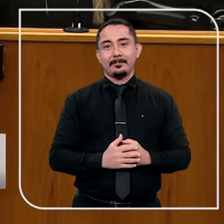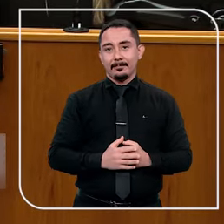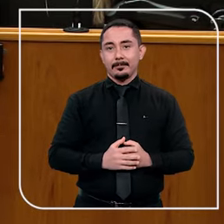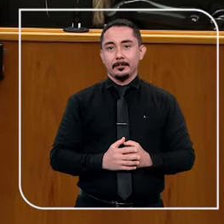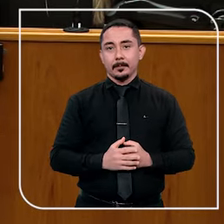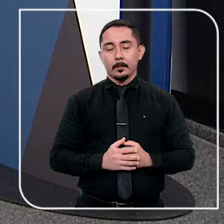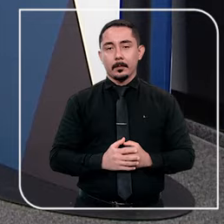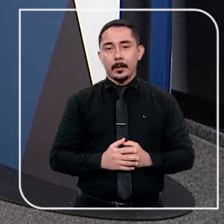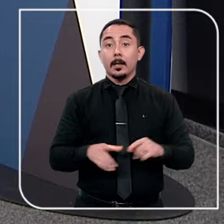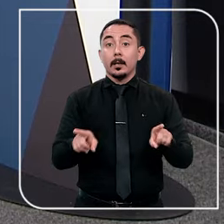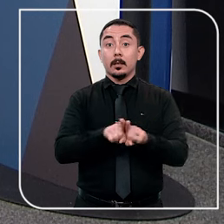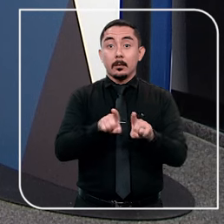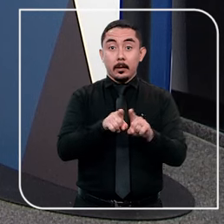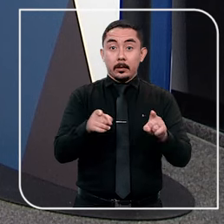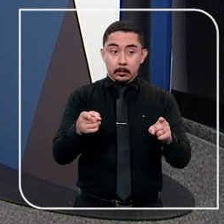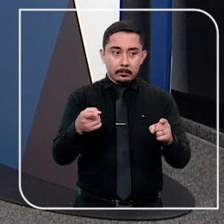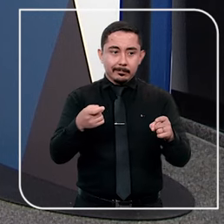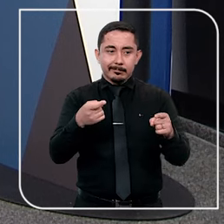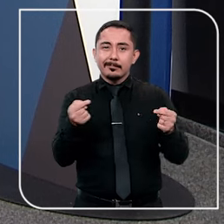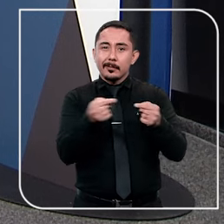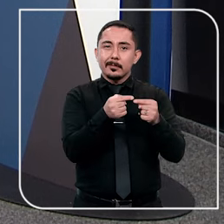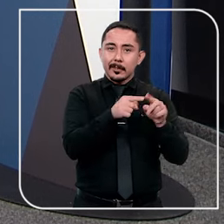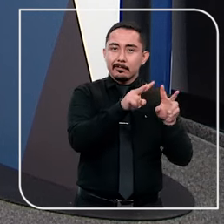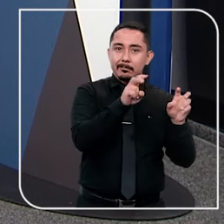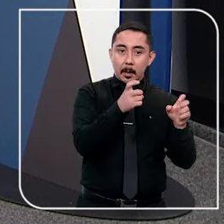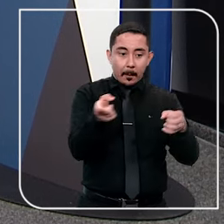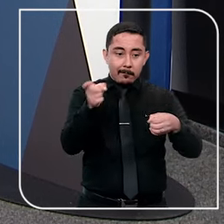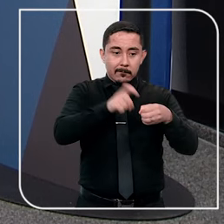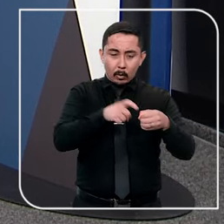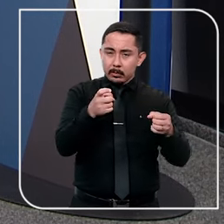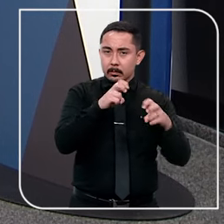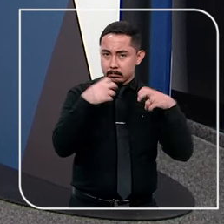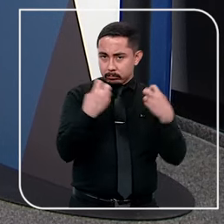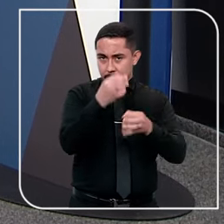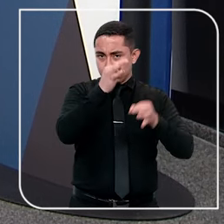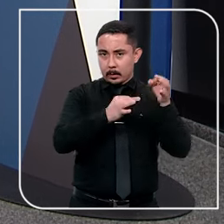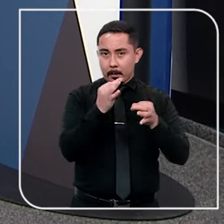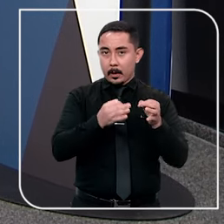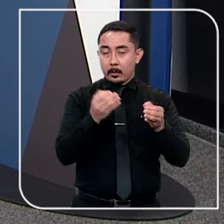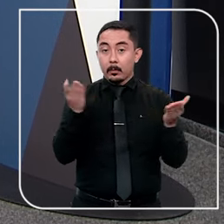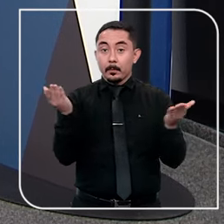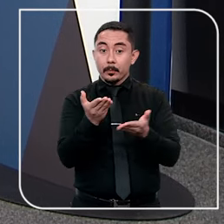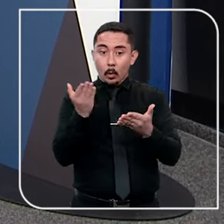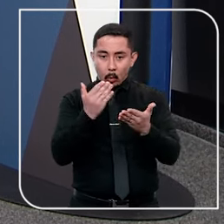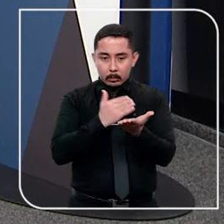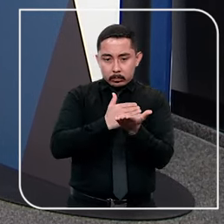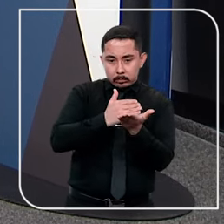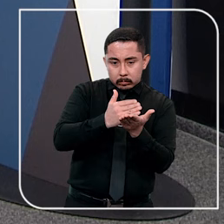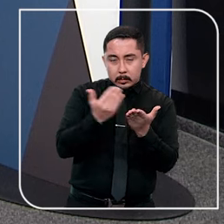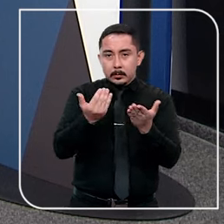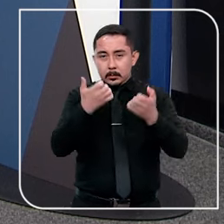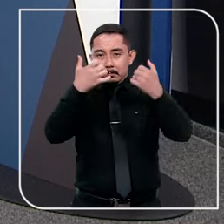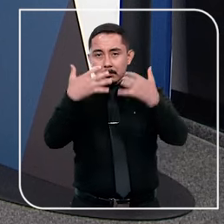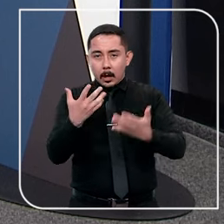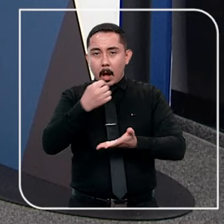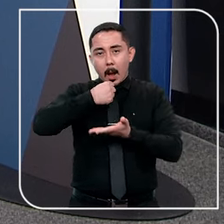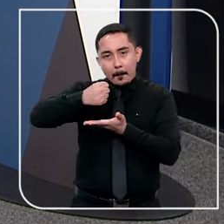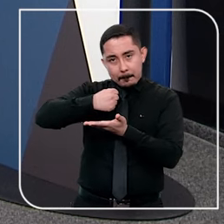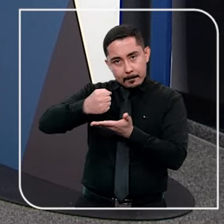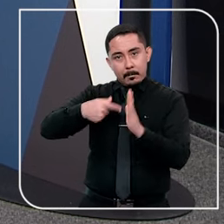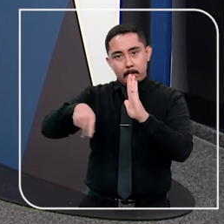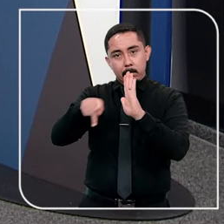comunidade e por falar no retorno dos julgamentos colegiados no STJ você vai conferir a partir de